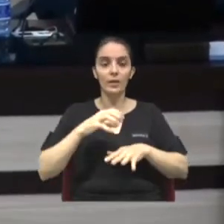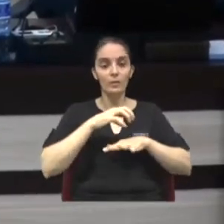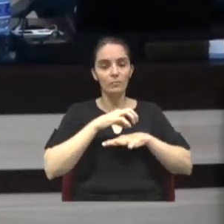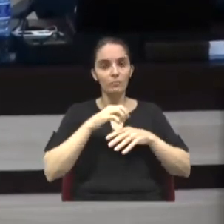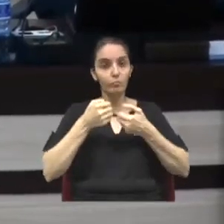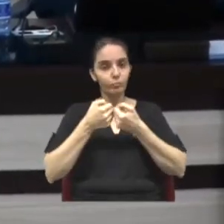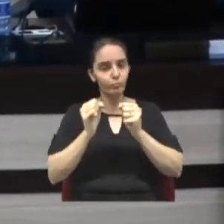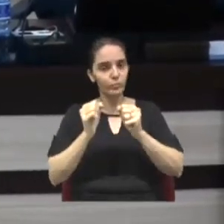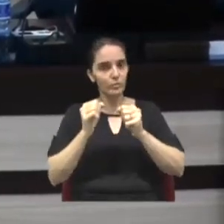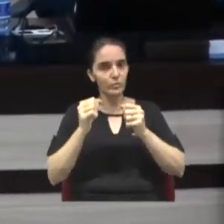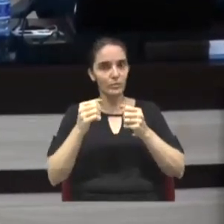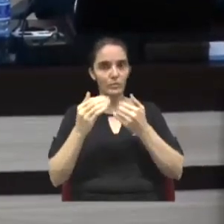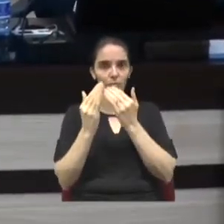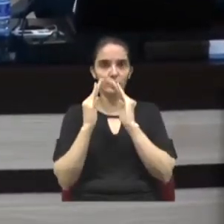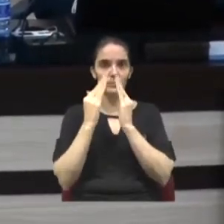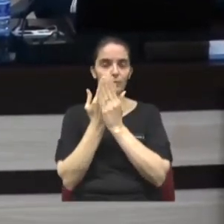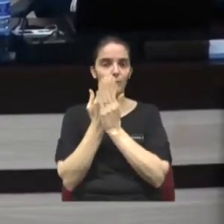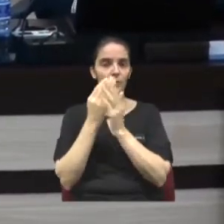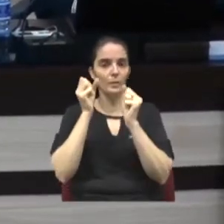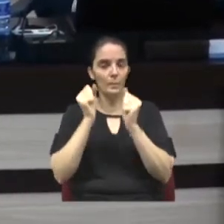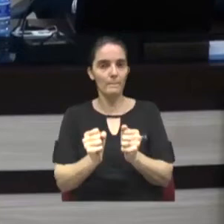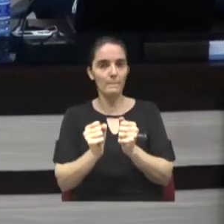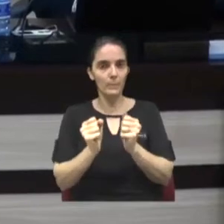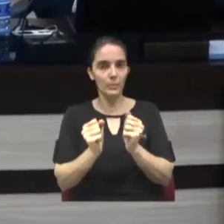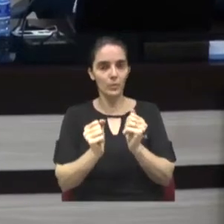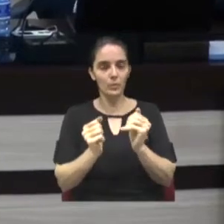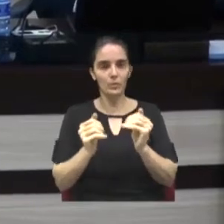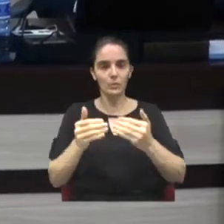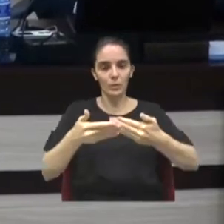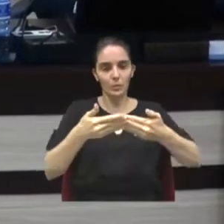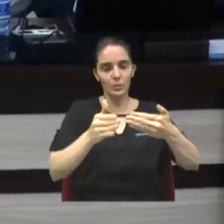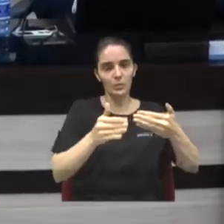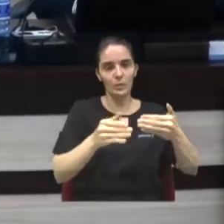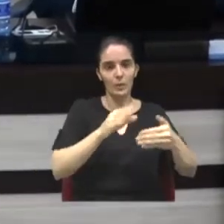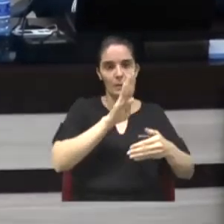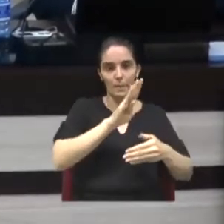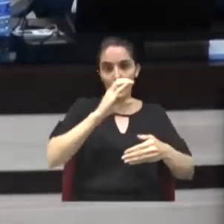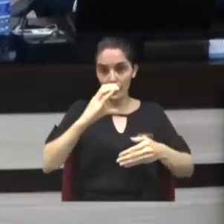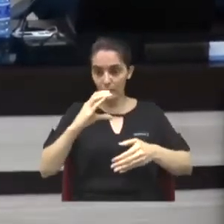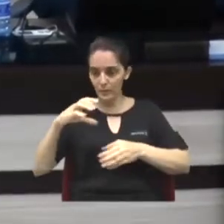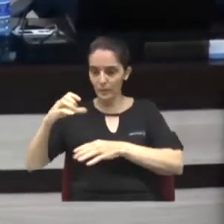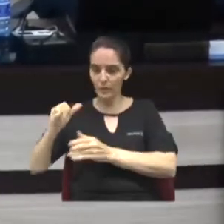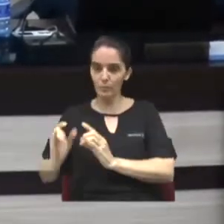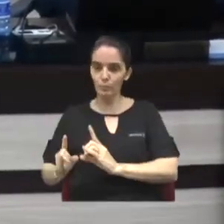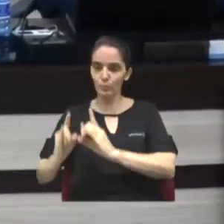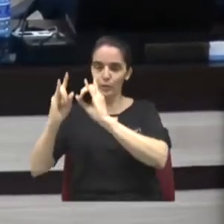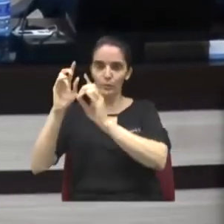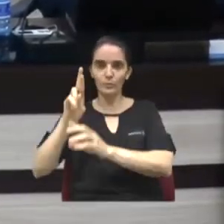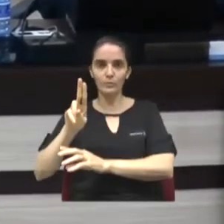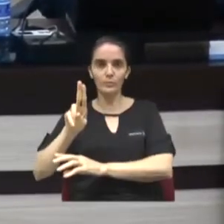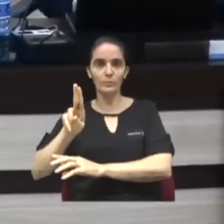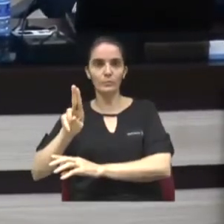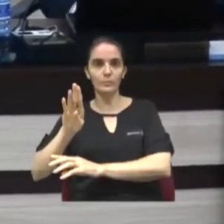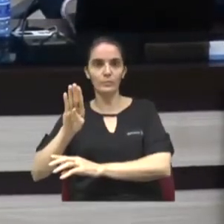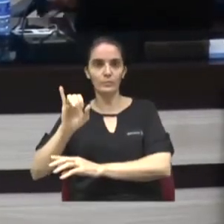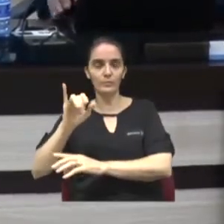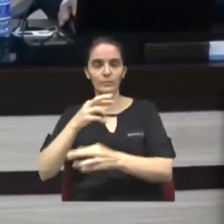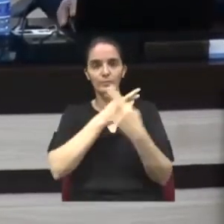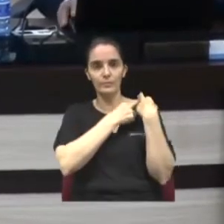escolar municipal chegar às portarias B e C do residencial Rubi. Autoria, vereador Dr. Rafael